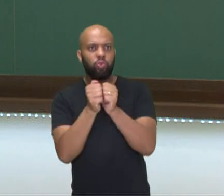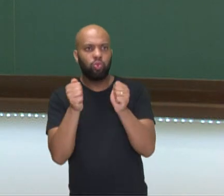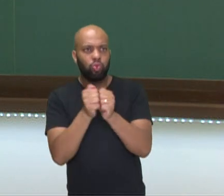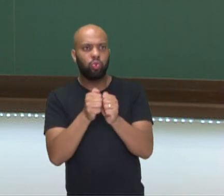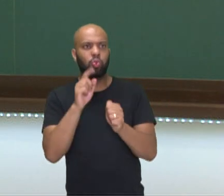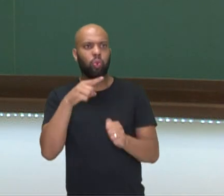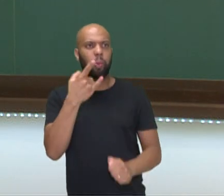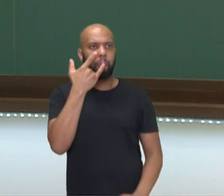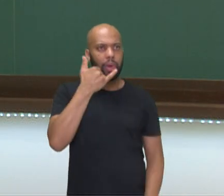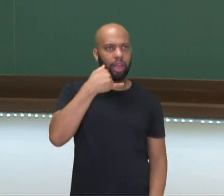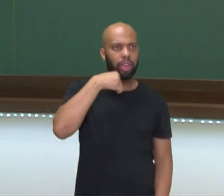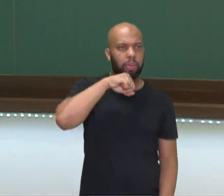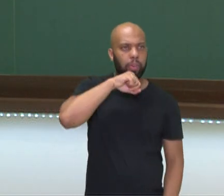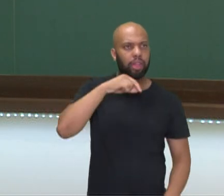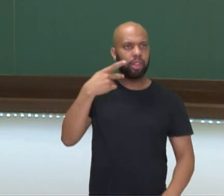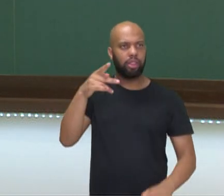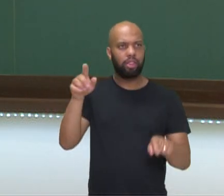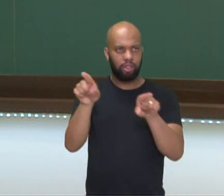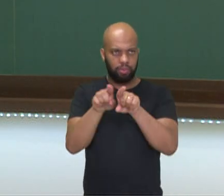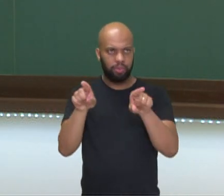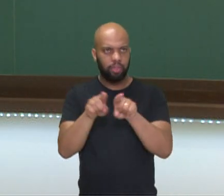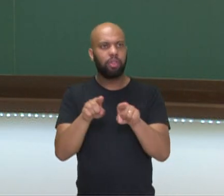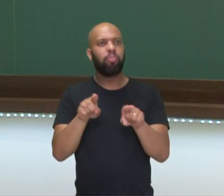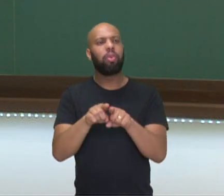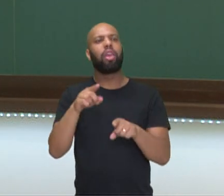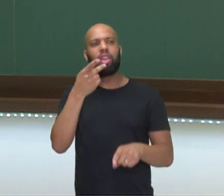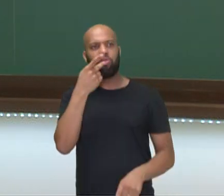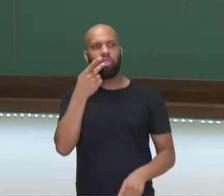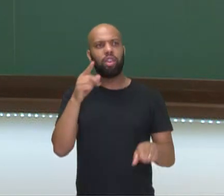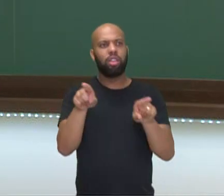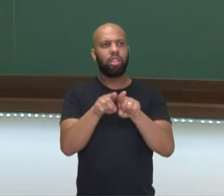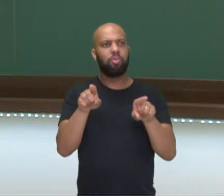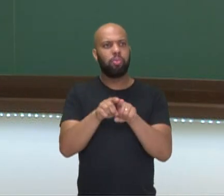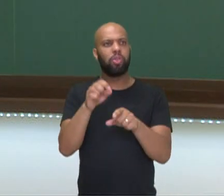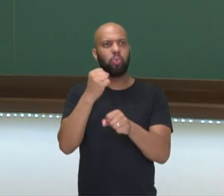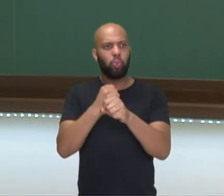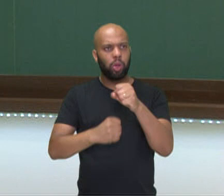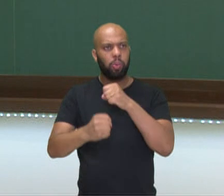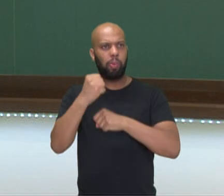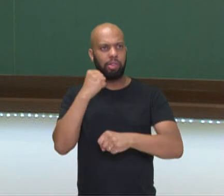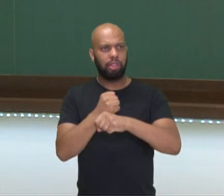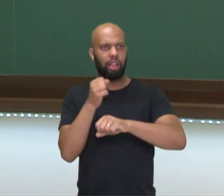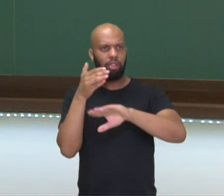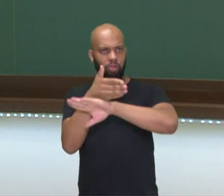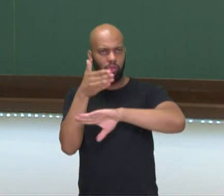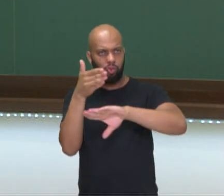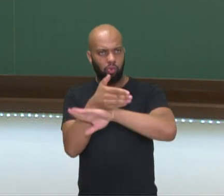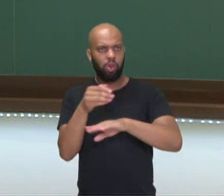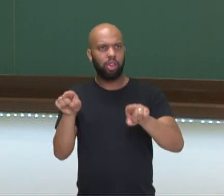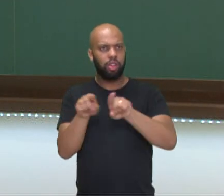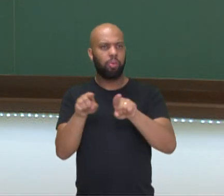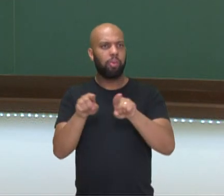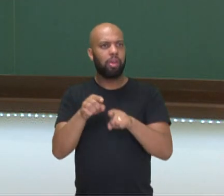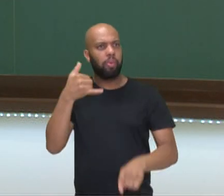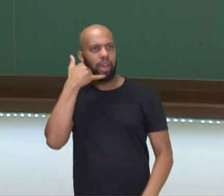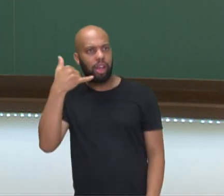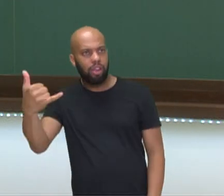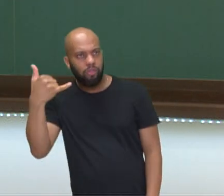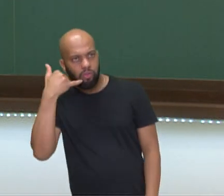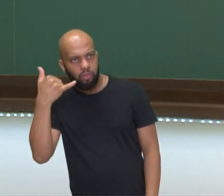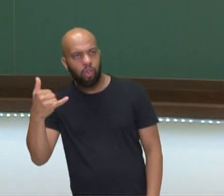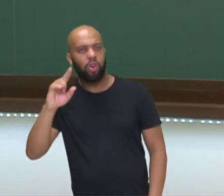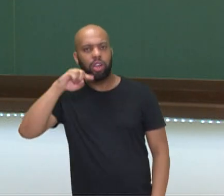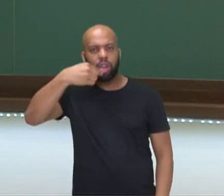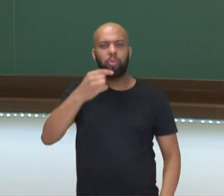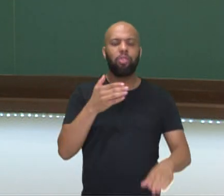pais. Ano passado fomos para a Califórnia, na primeira parte do verão, e para a Disneylândia depois.